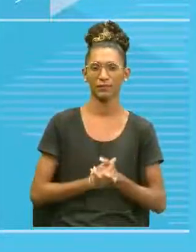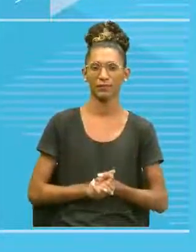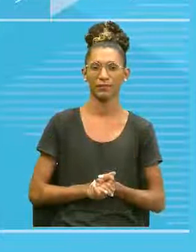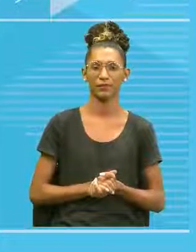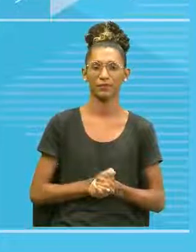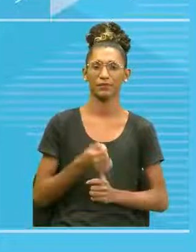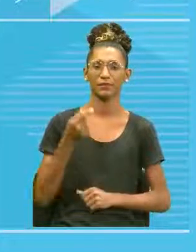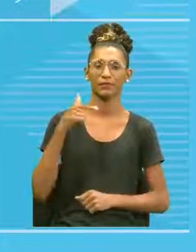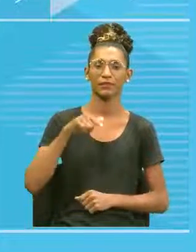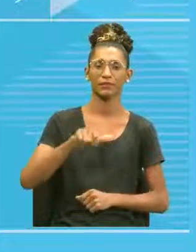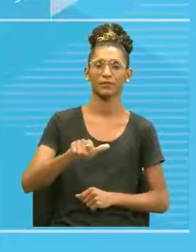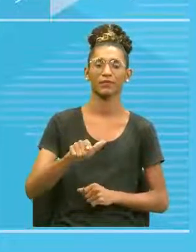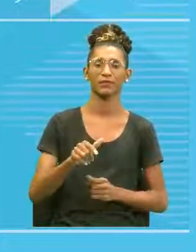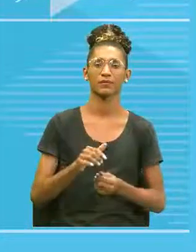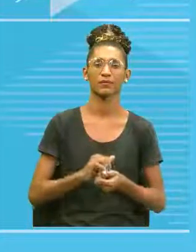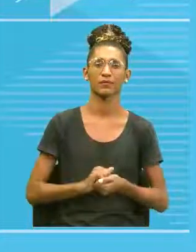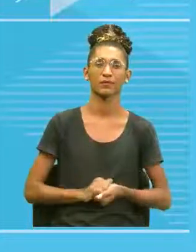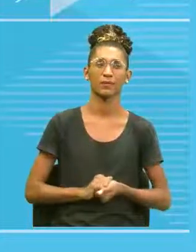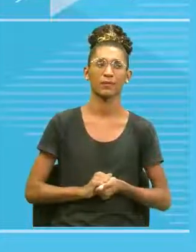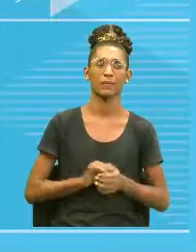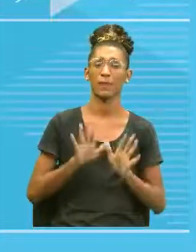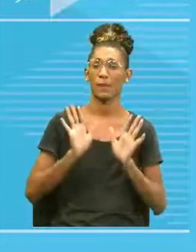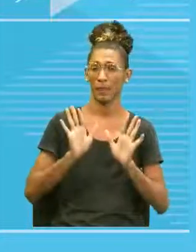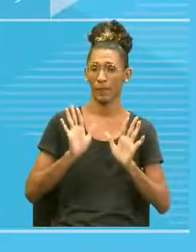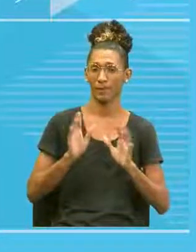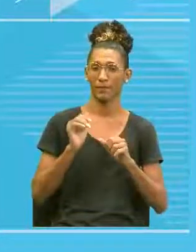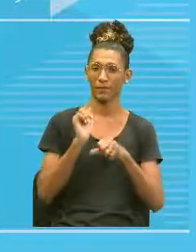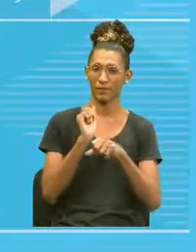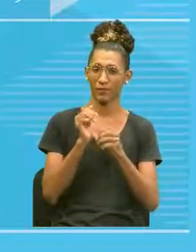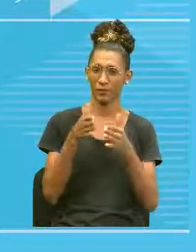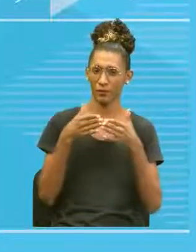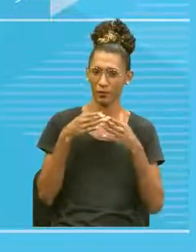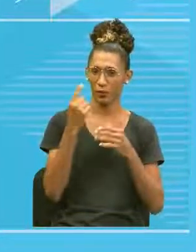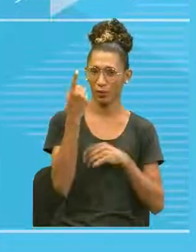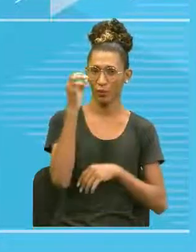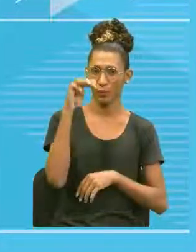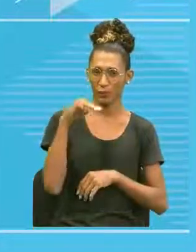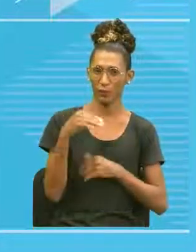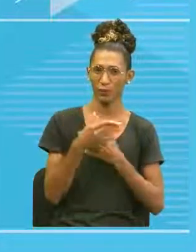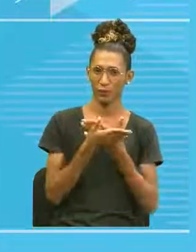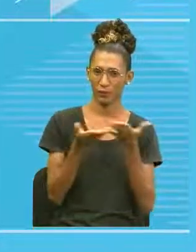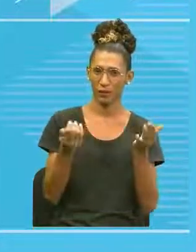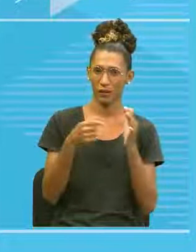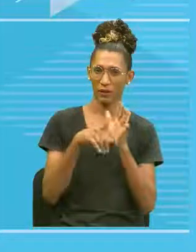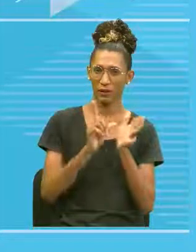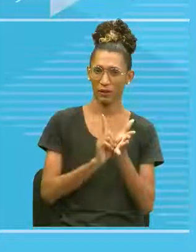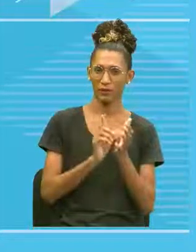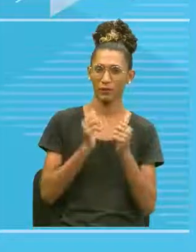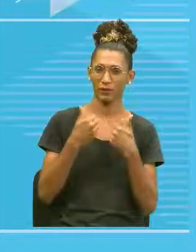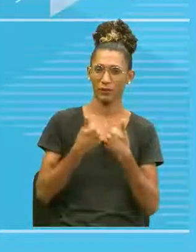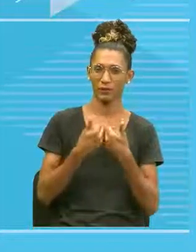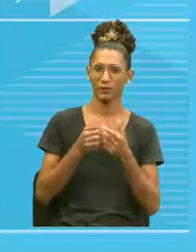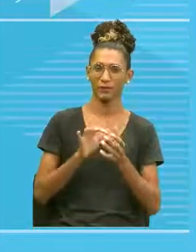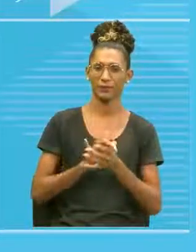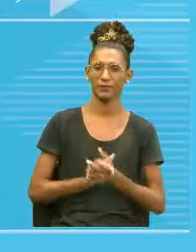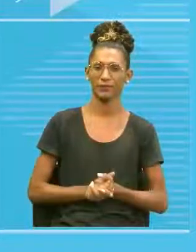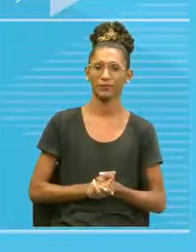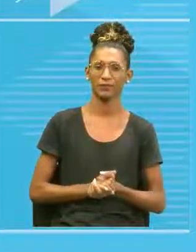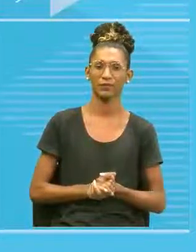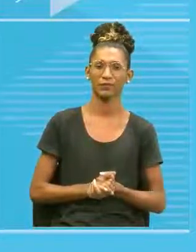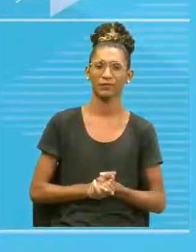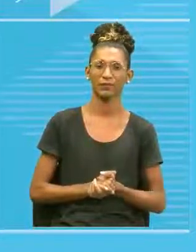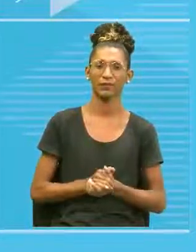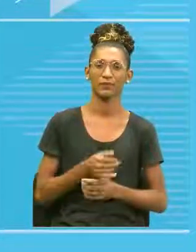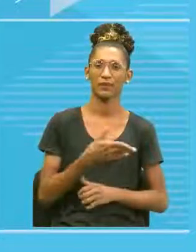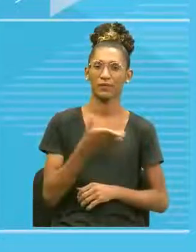eu vou para frente aliás vou pedir para o Jorge marcar um minutinho tá antes trocar um minutinho só